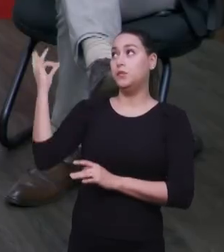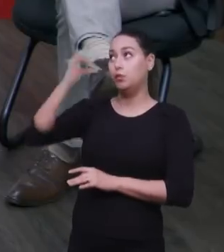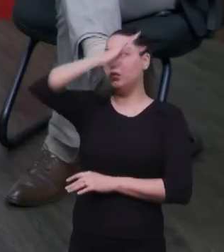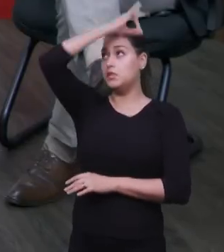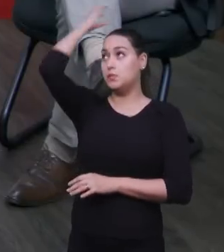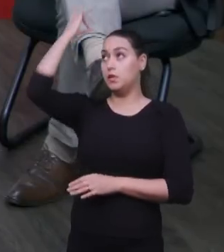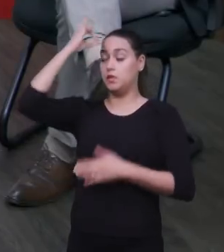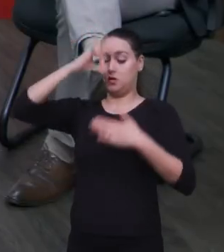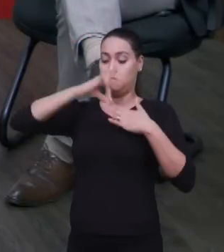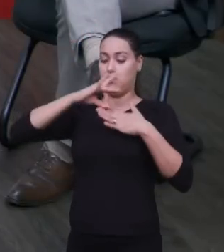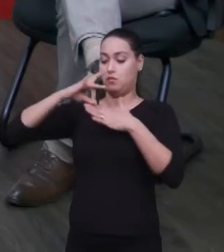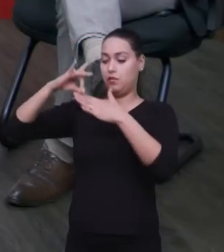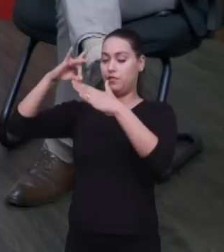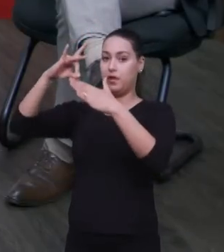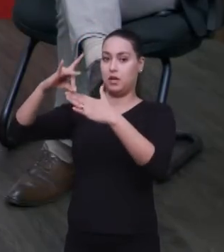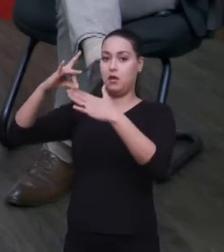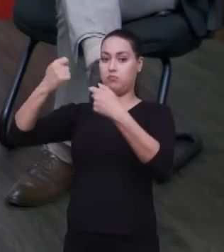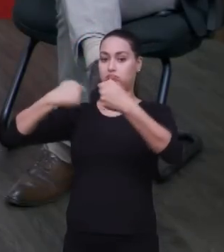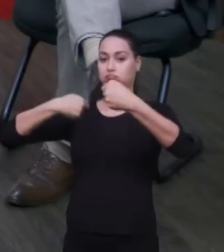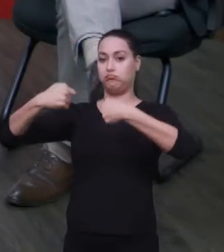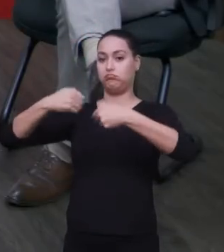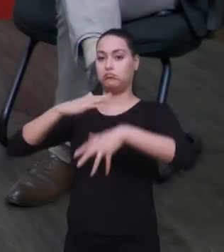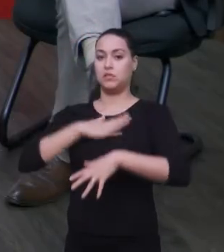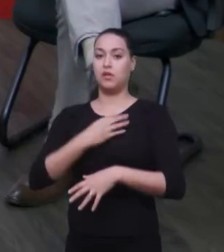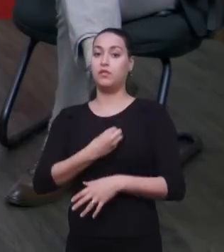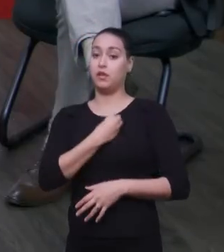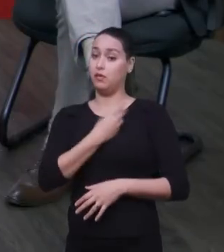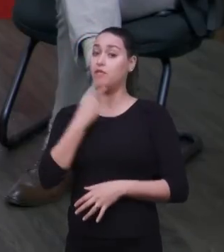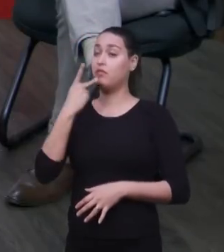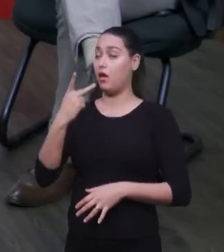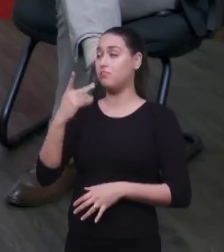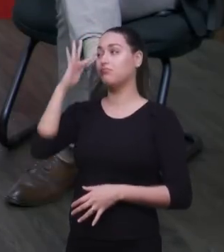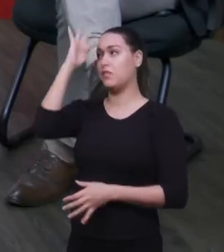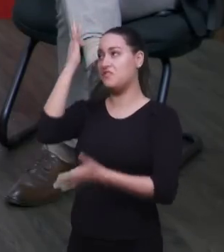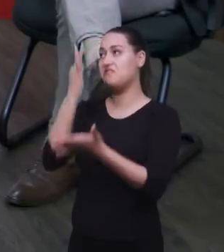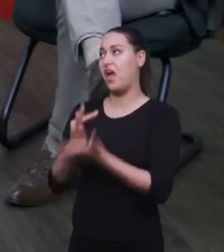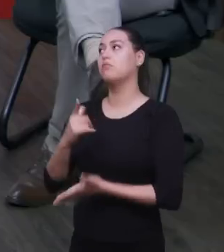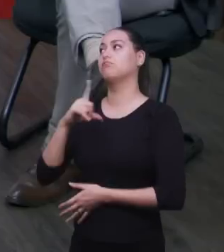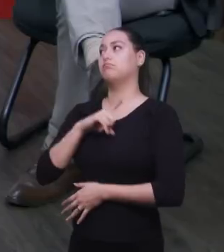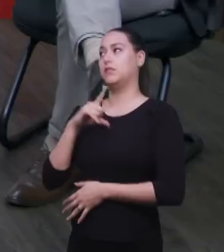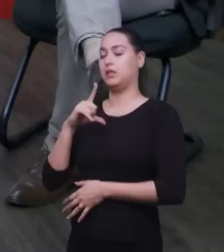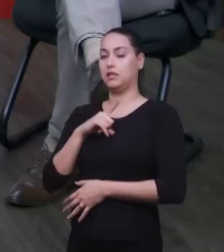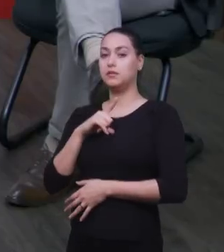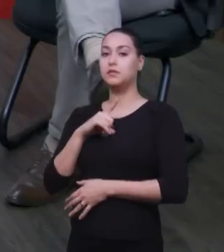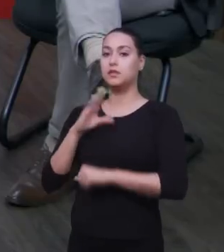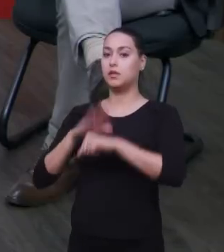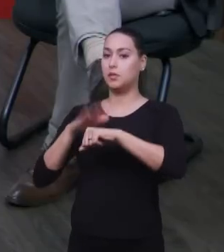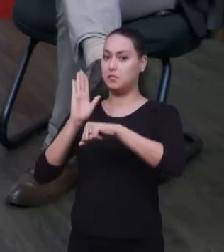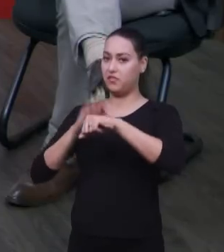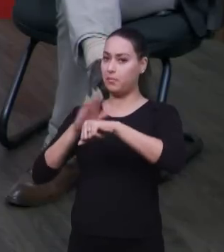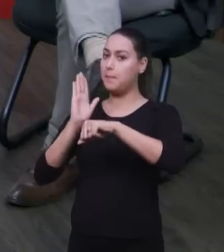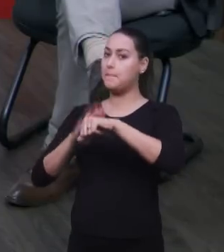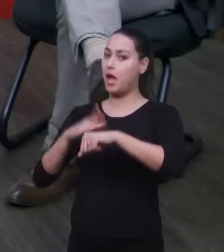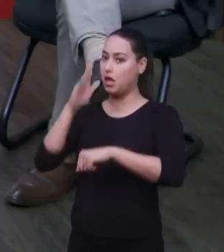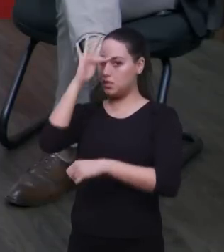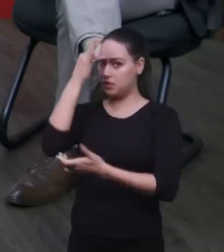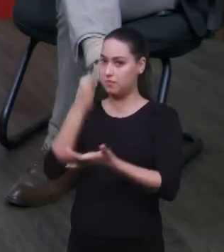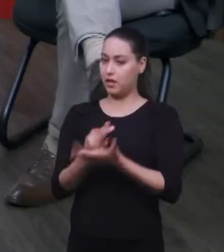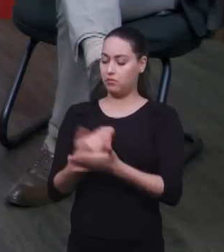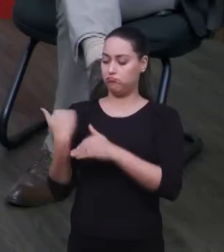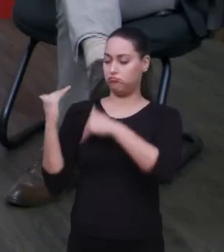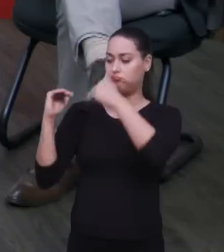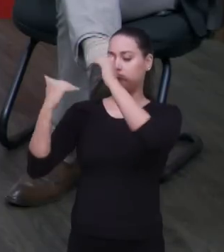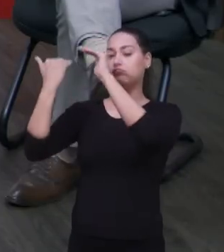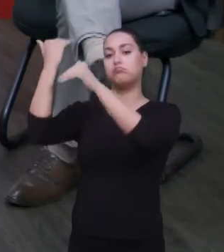vida, dirigir a minha vida, aí eu posso dizer, eu tenho fé. E à medida que eu deixo isso acontecer, a minha fé vai crescendo, vai robustecendo,